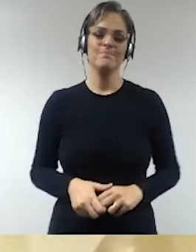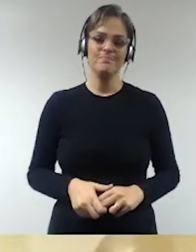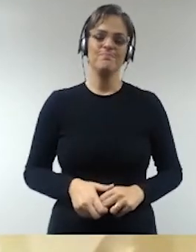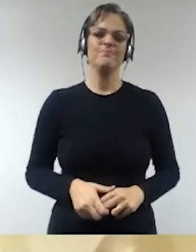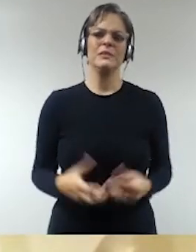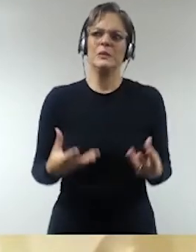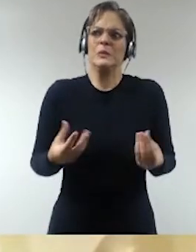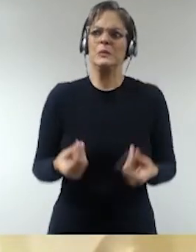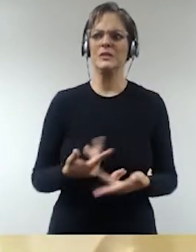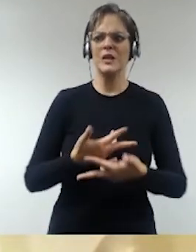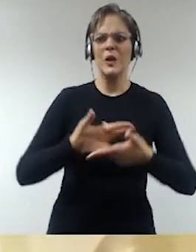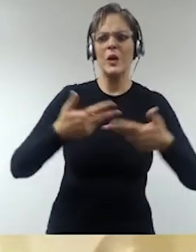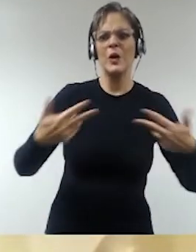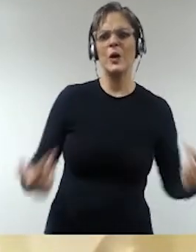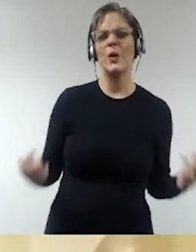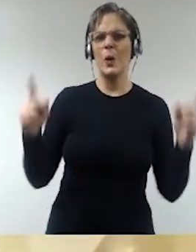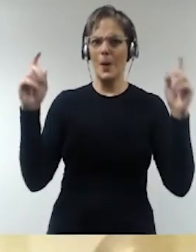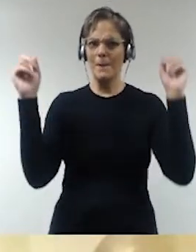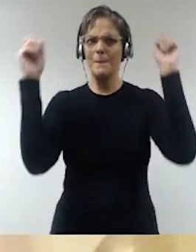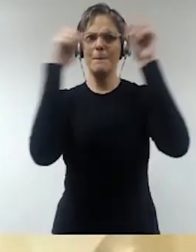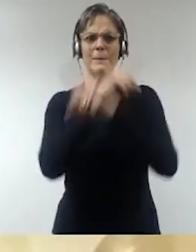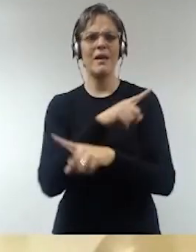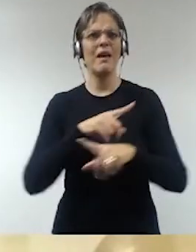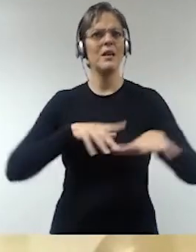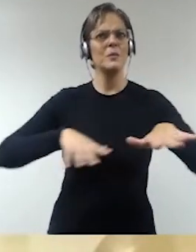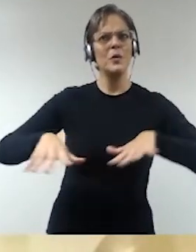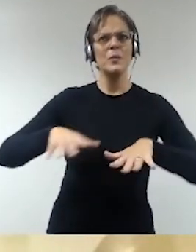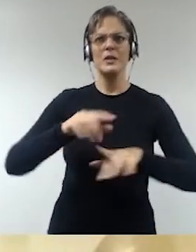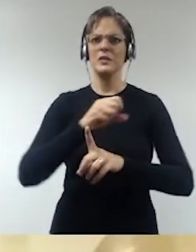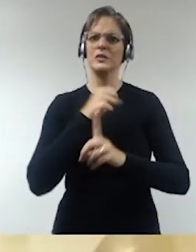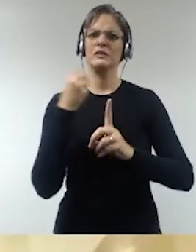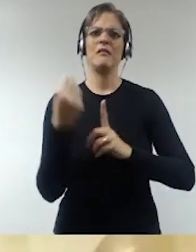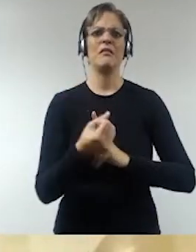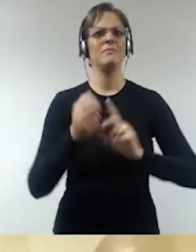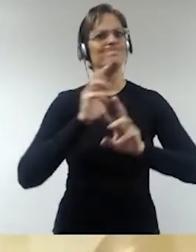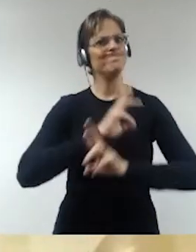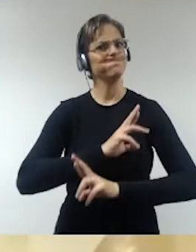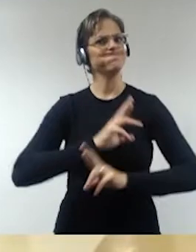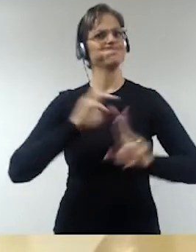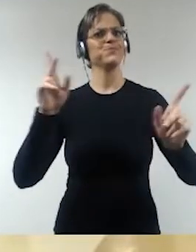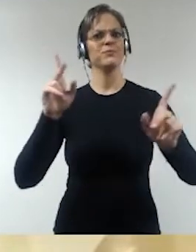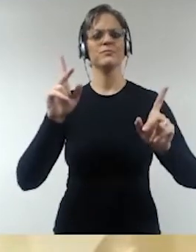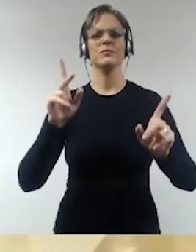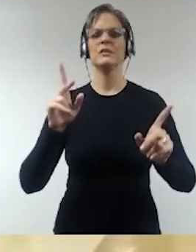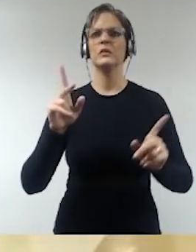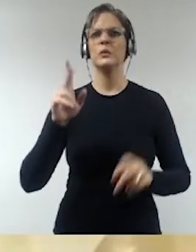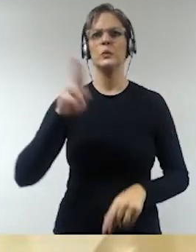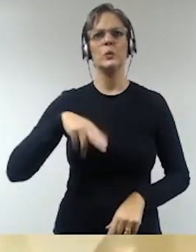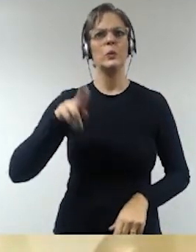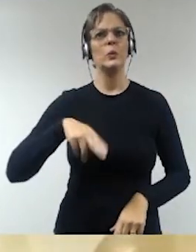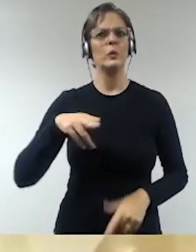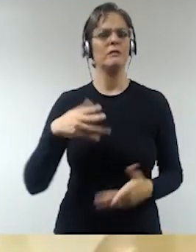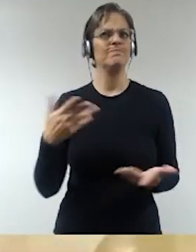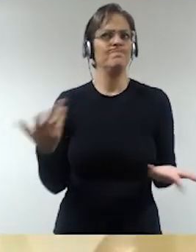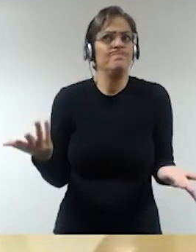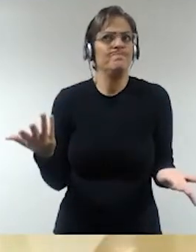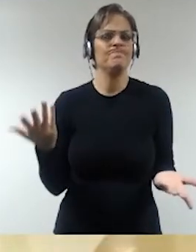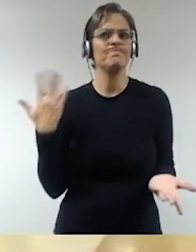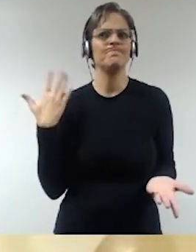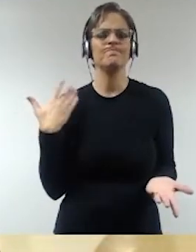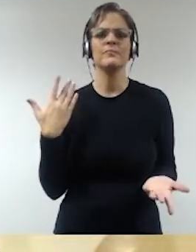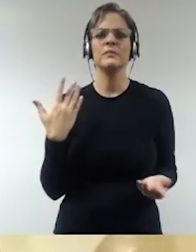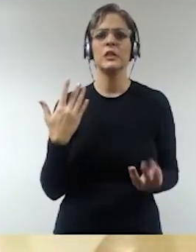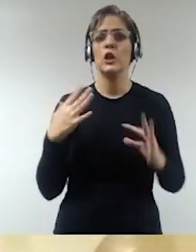tanta mobilidade, complexidade social, uma situação excepcionalíssima, no qual toda a sociedade